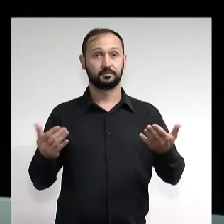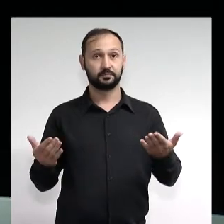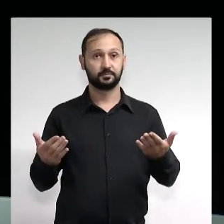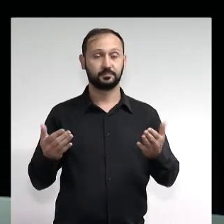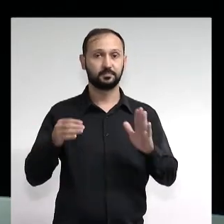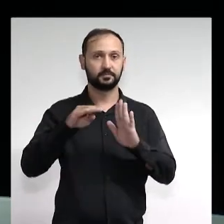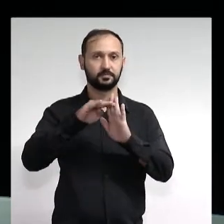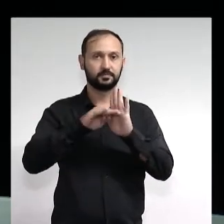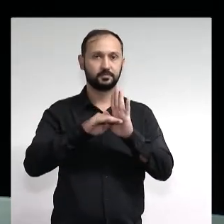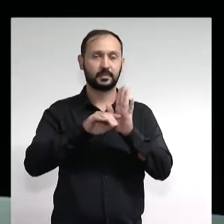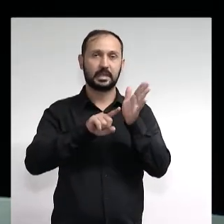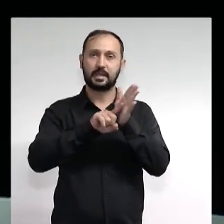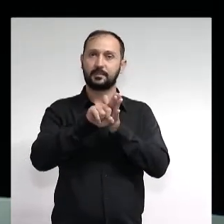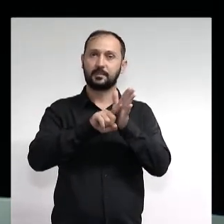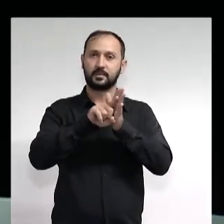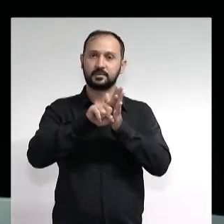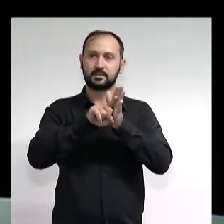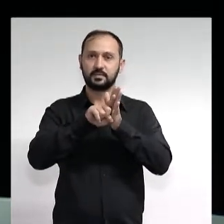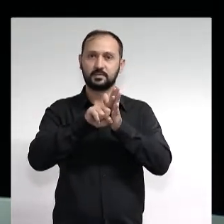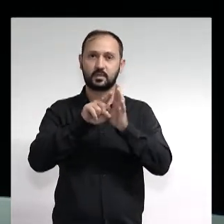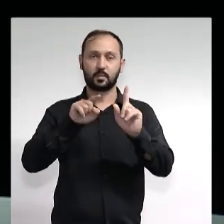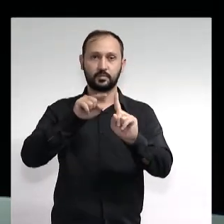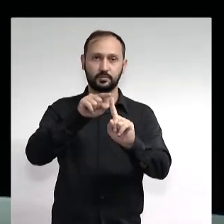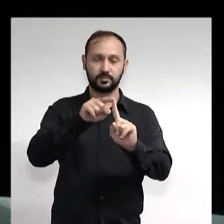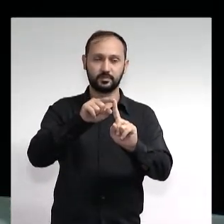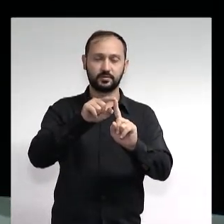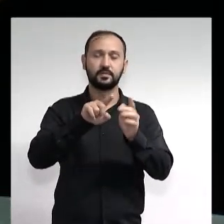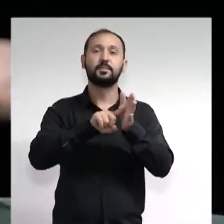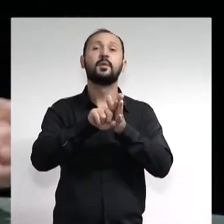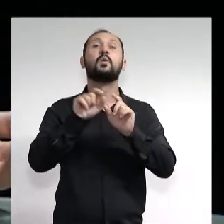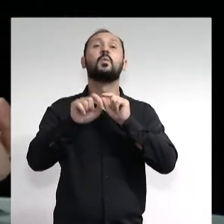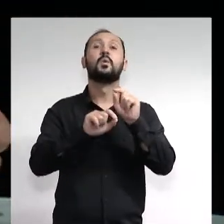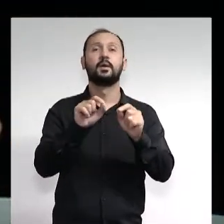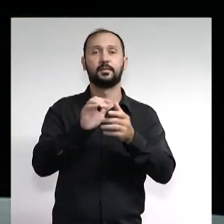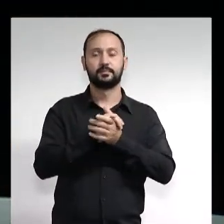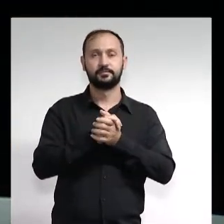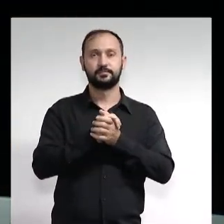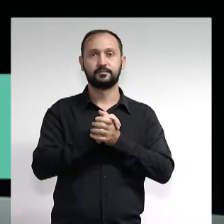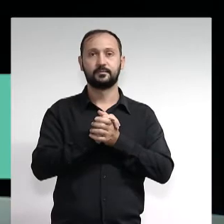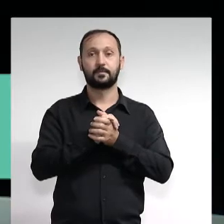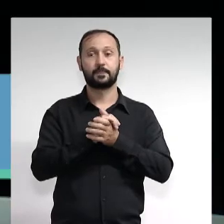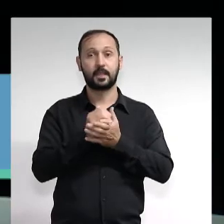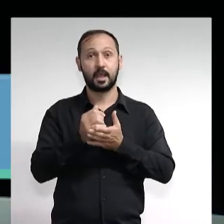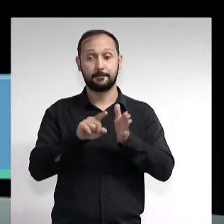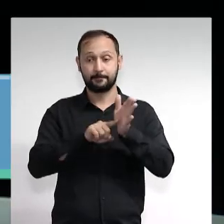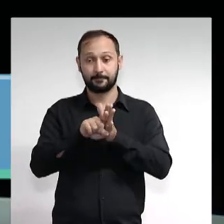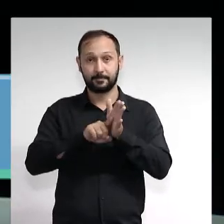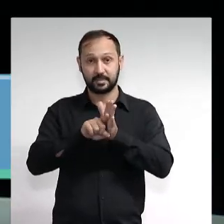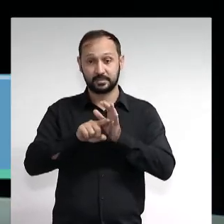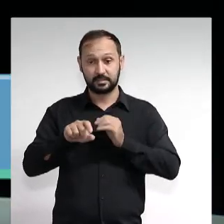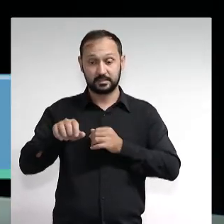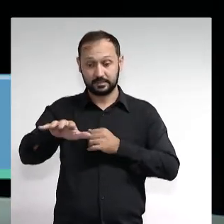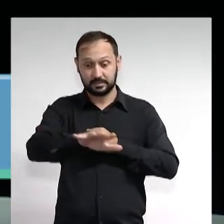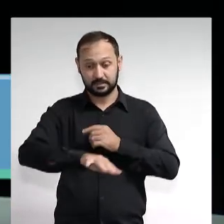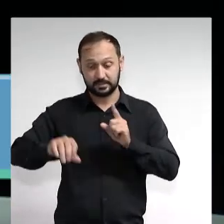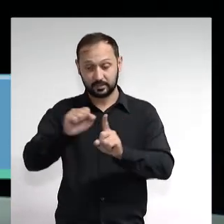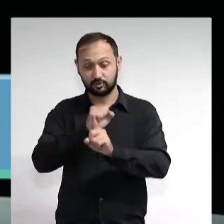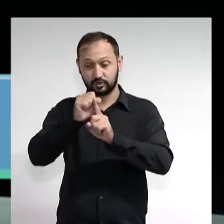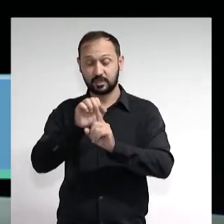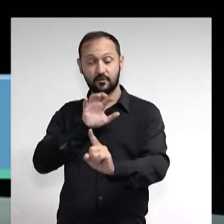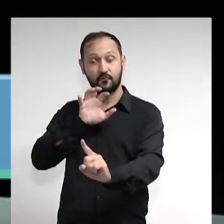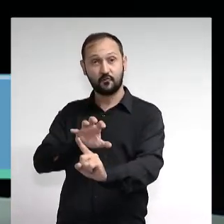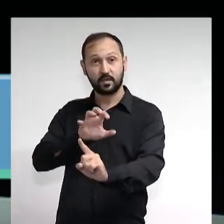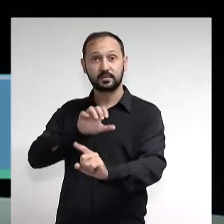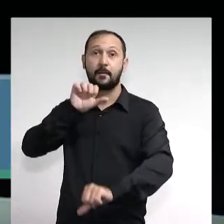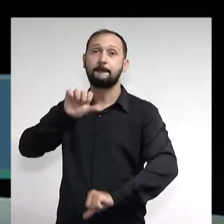Bom, uma das principais funções da pesquisa, pelo menos também pelo que eu vejo, ela é promover mudanças positivas na